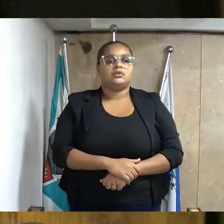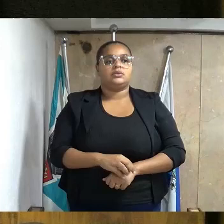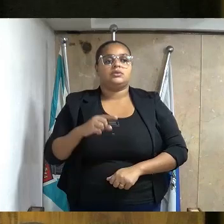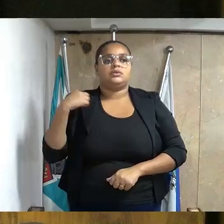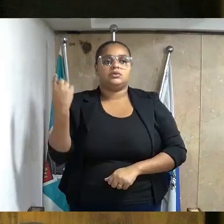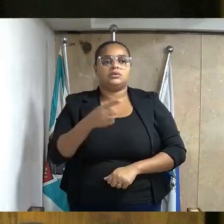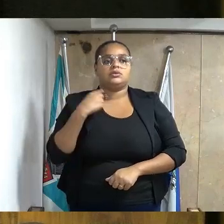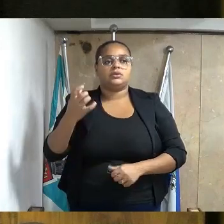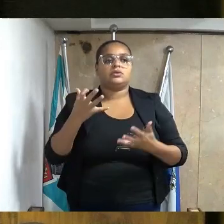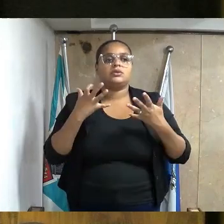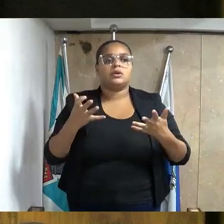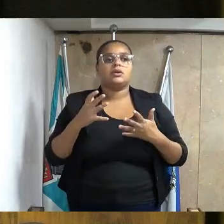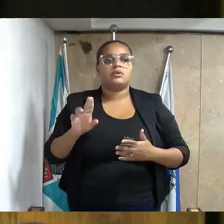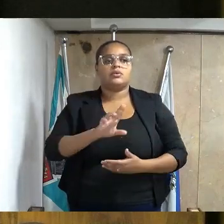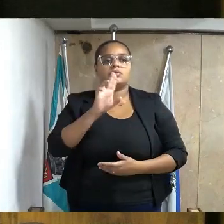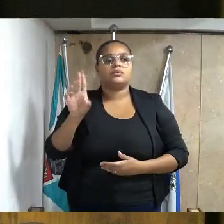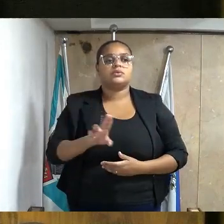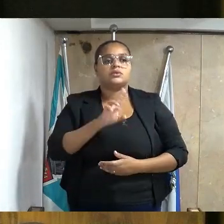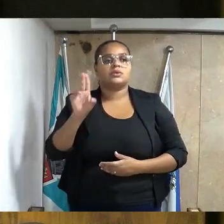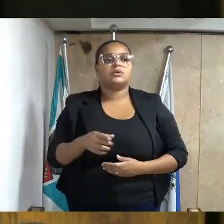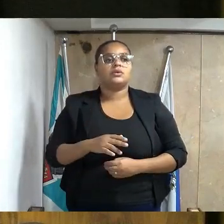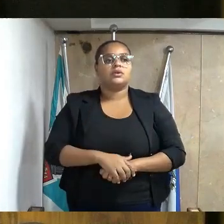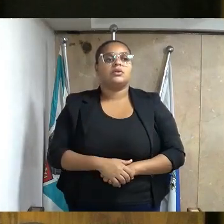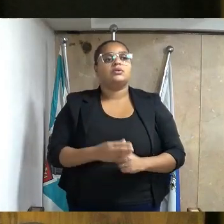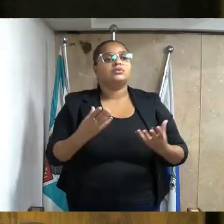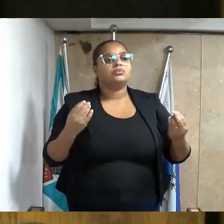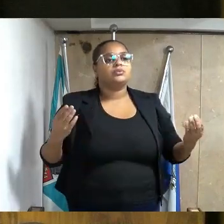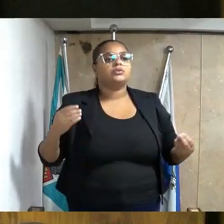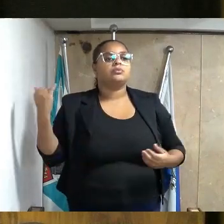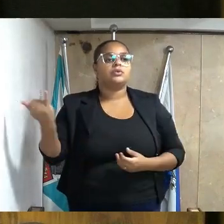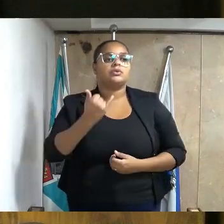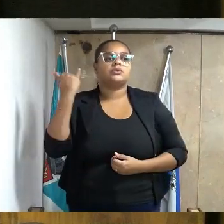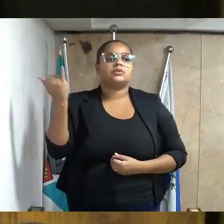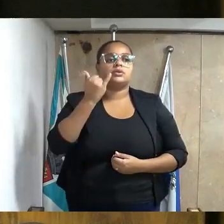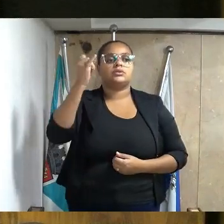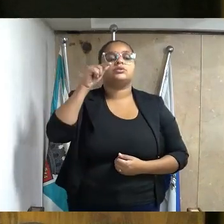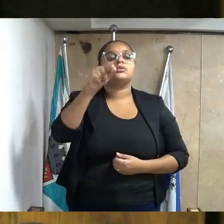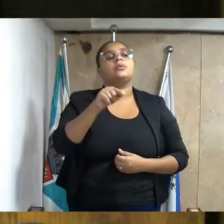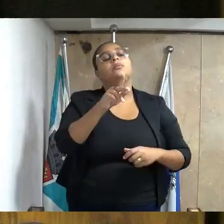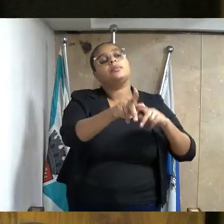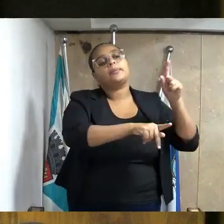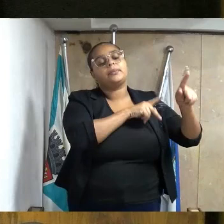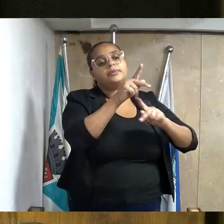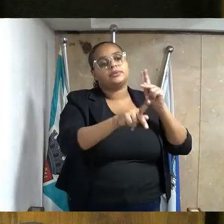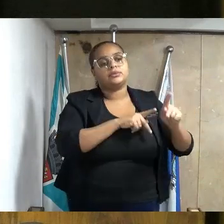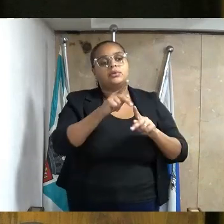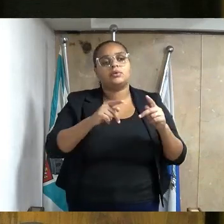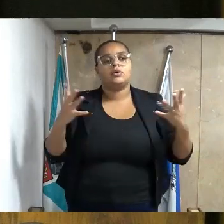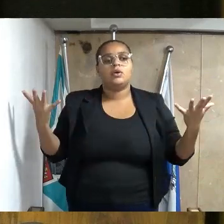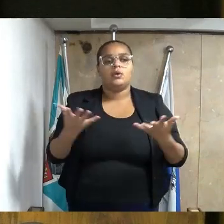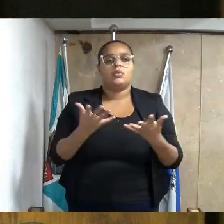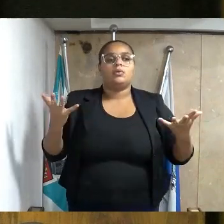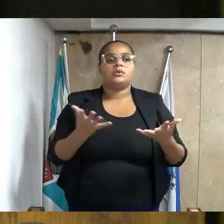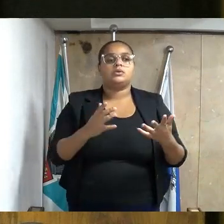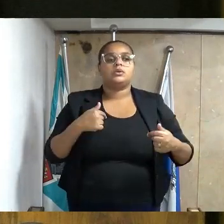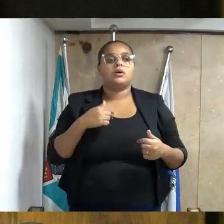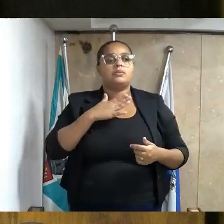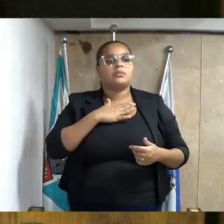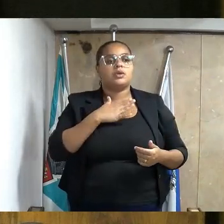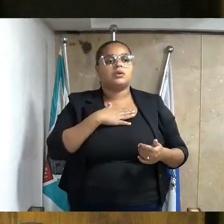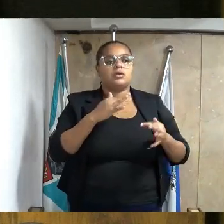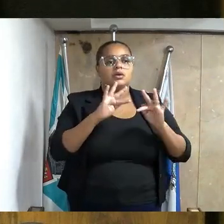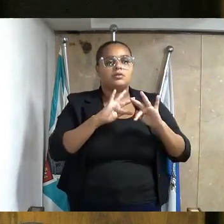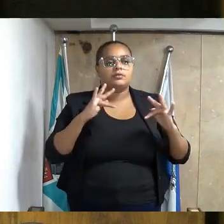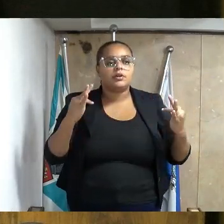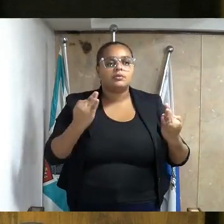população, usando essa tribuna, que eu acho tão importante para melhorar a vida da população, que hoje a minha família